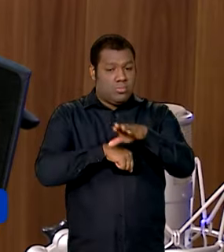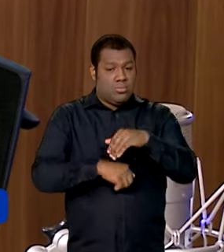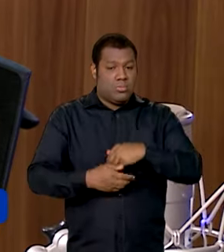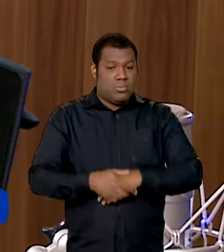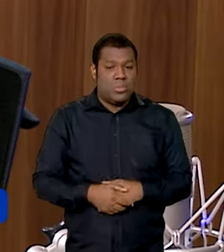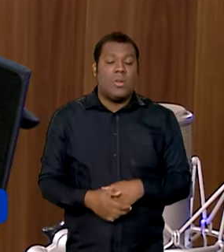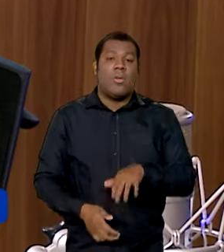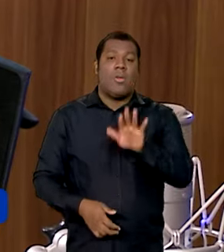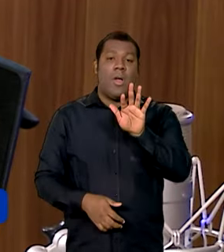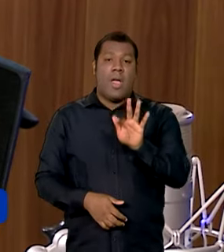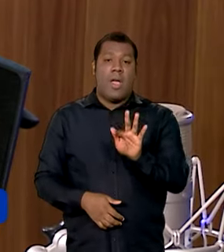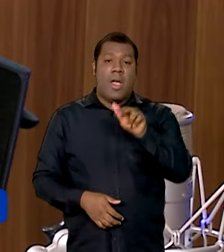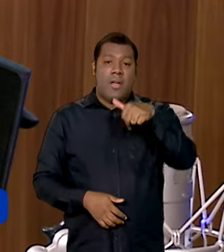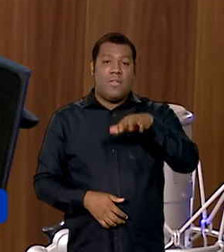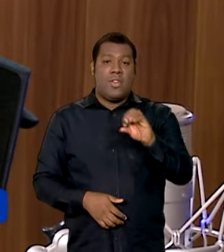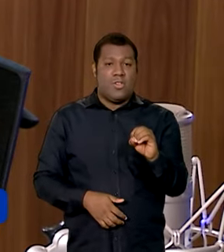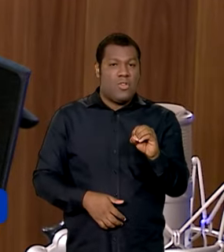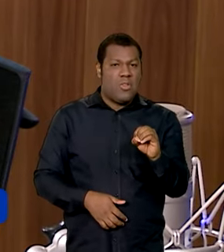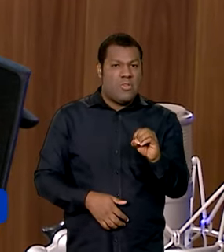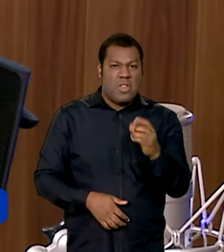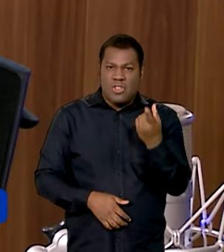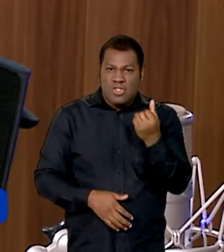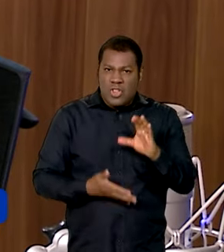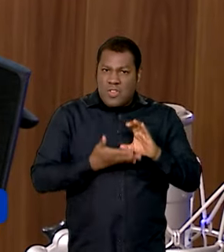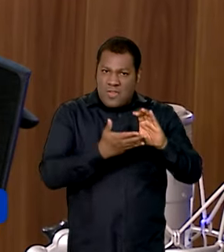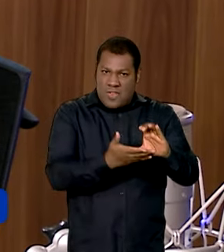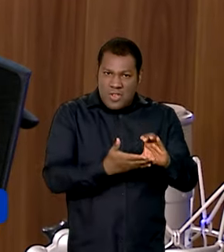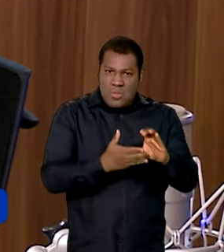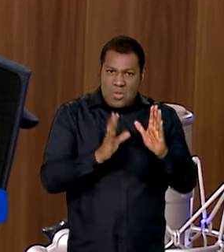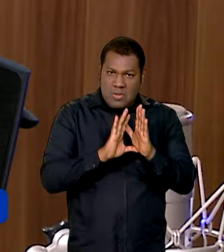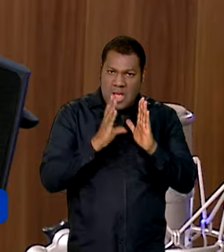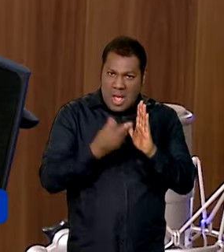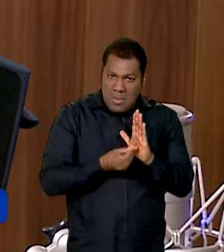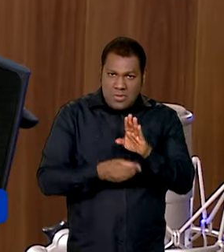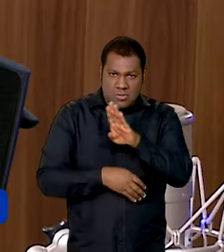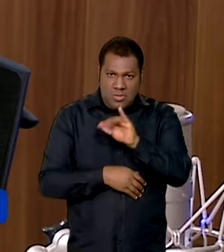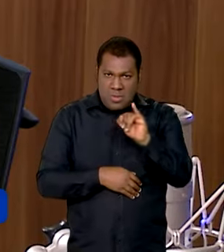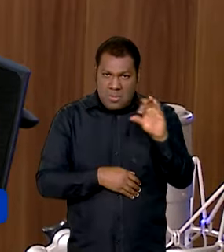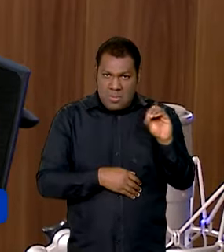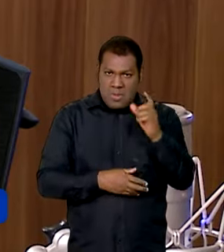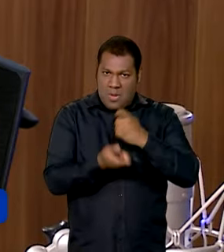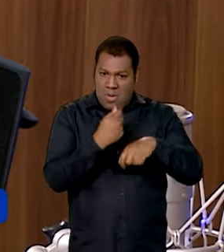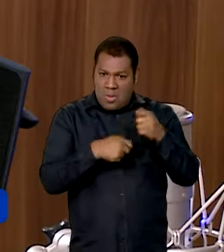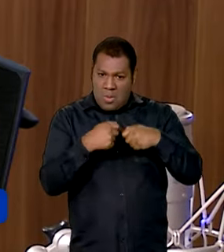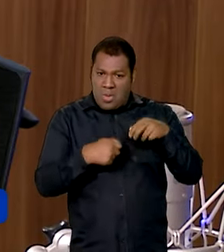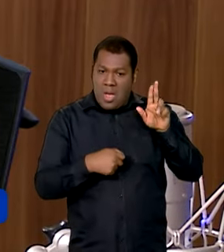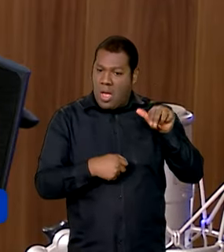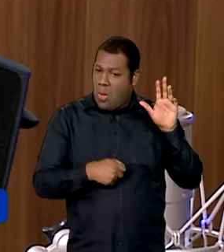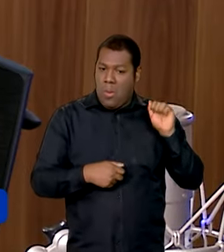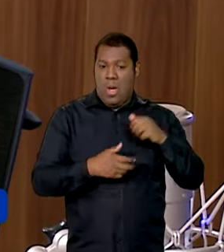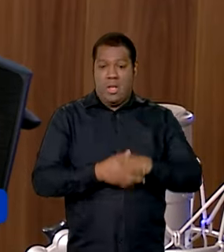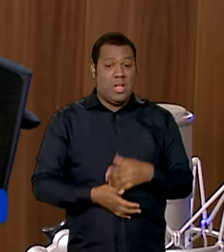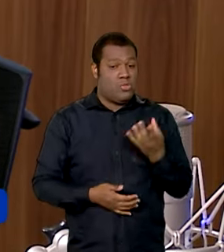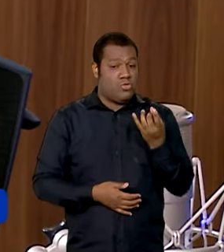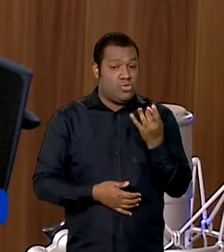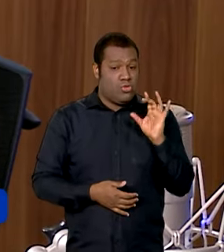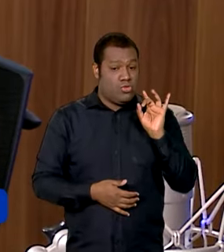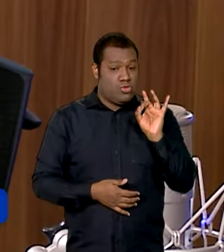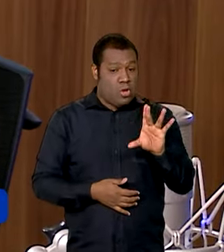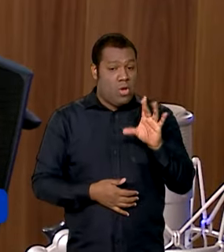fno nunca financiou a bioeconomia na Amazonia Então o que financia O agronegócio perfeito sem problema tá um